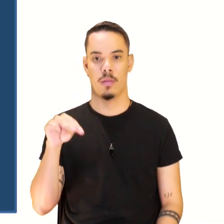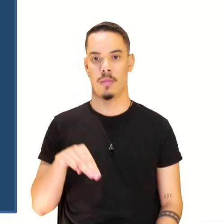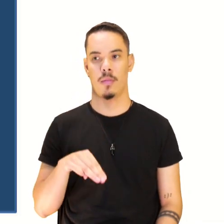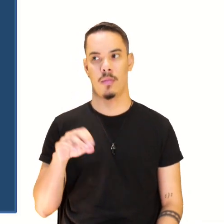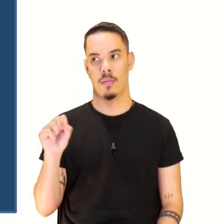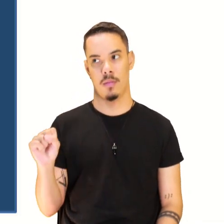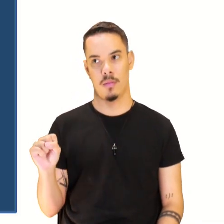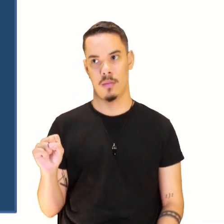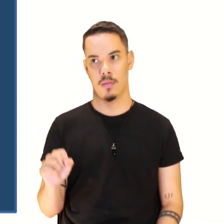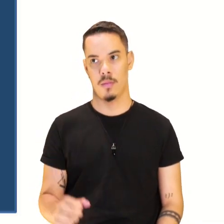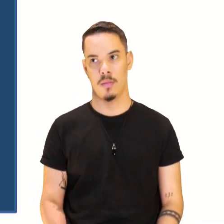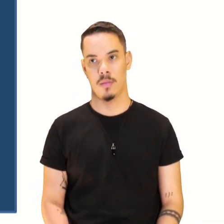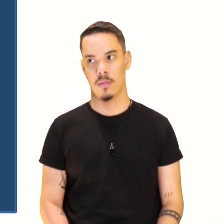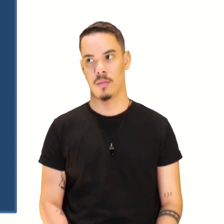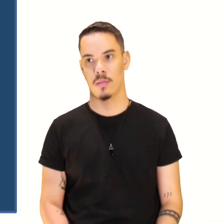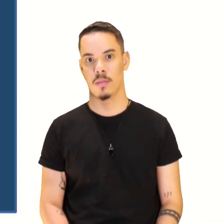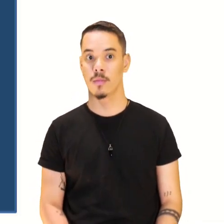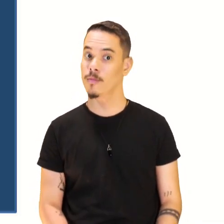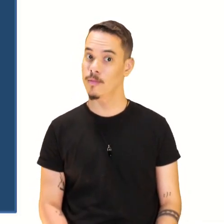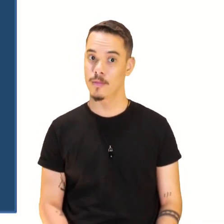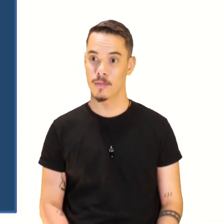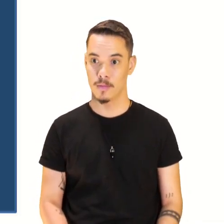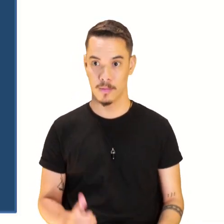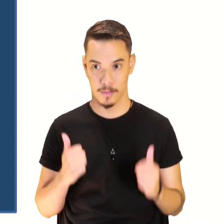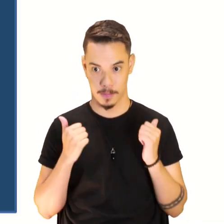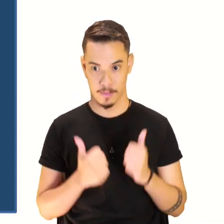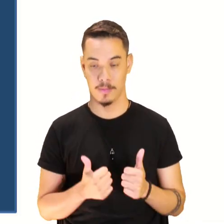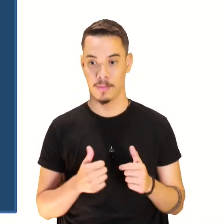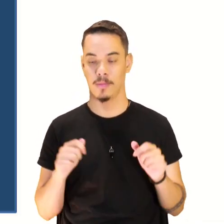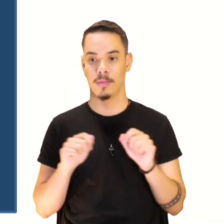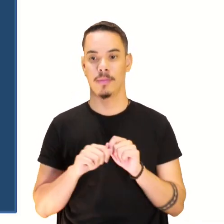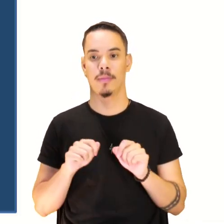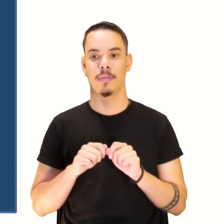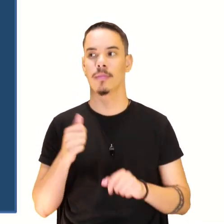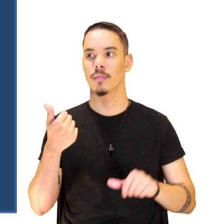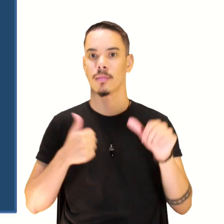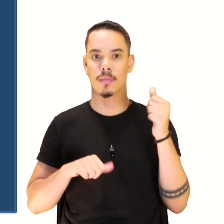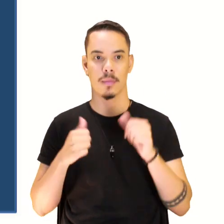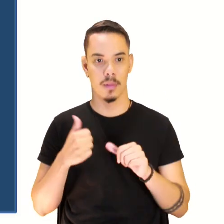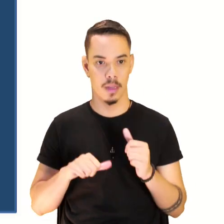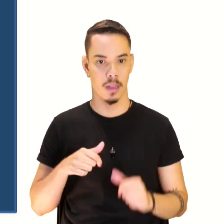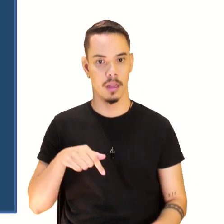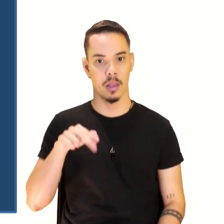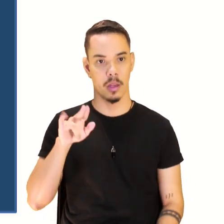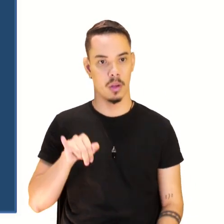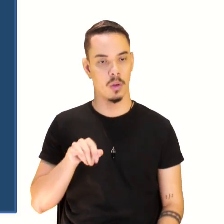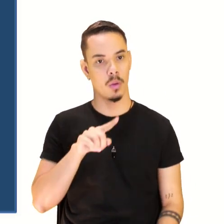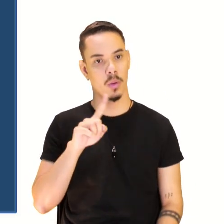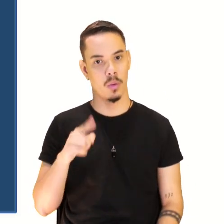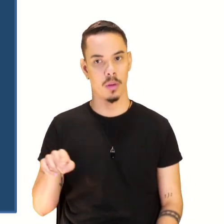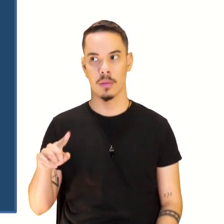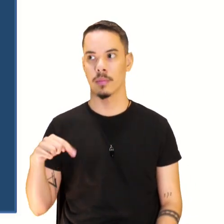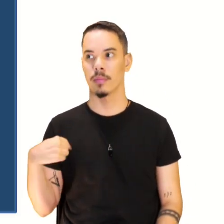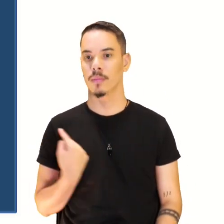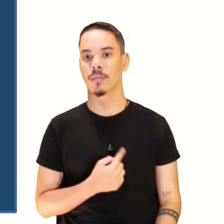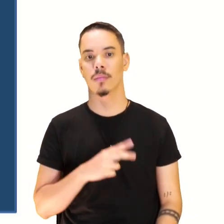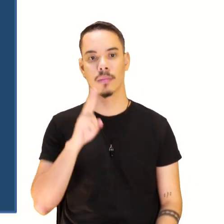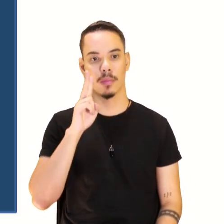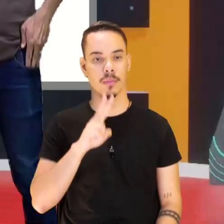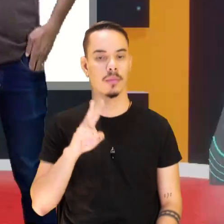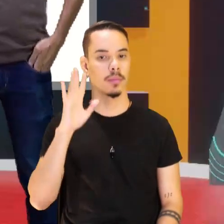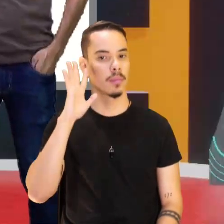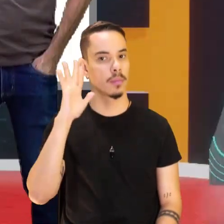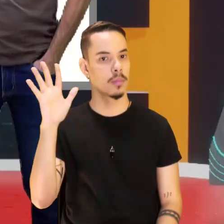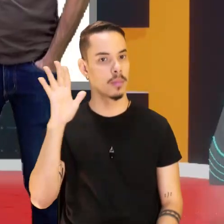por segundo e aí como é que tá até aí fazendo uma análise aí do nosso Quiz né a gente já viu um pouquinho da teoria